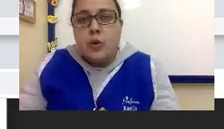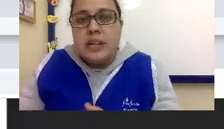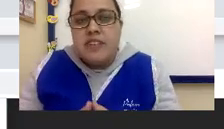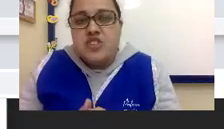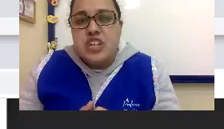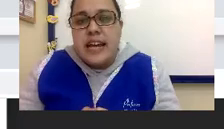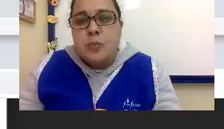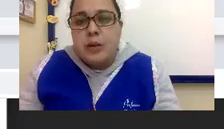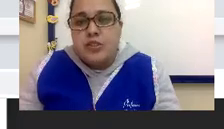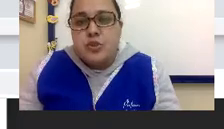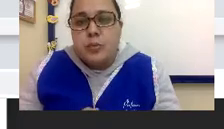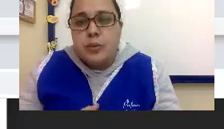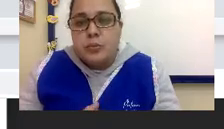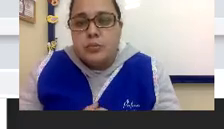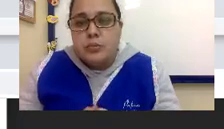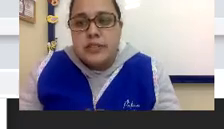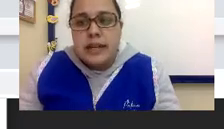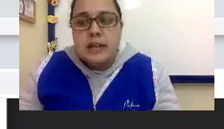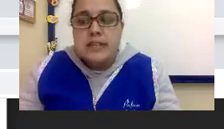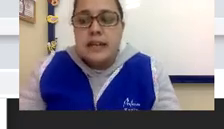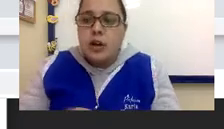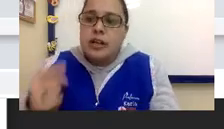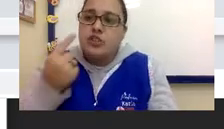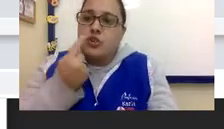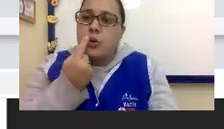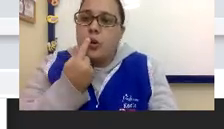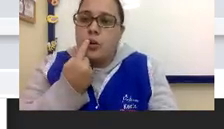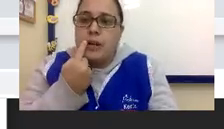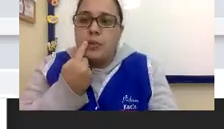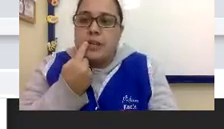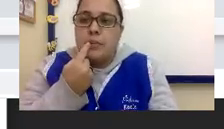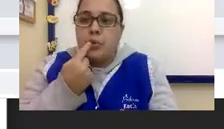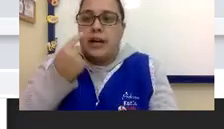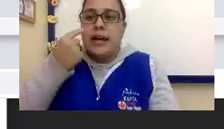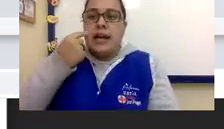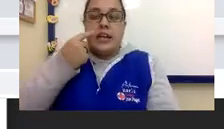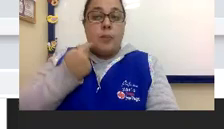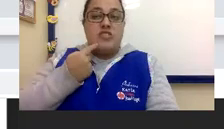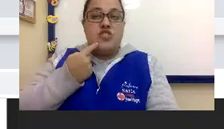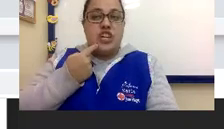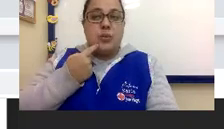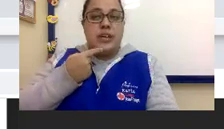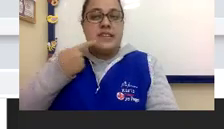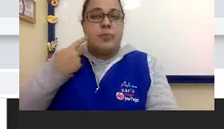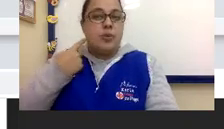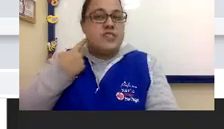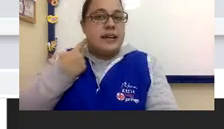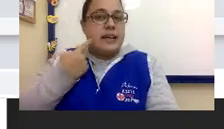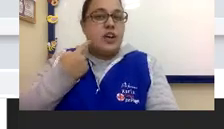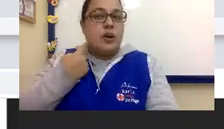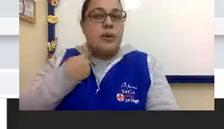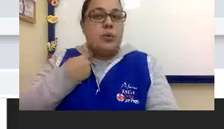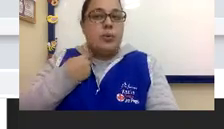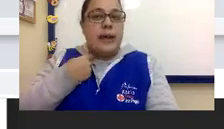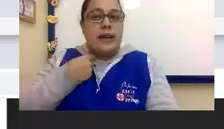Então a comida vai direto para o estômago? Será que a hora que eu coloco minha comida na boca e eu mastigo e esse bolo sai